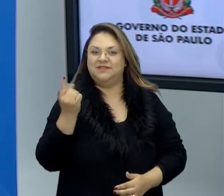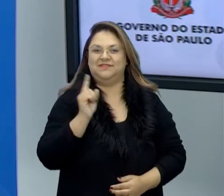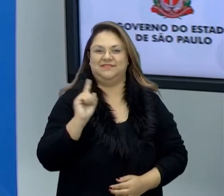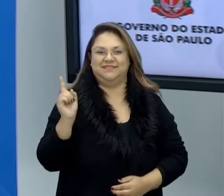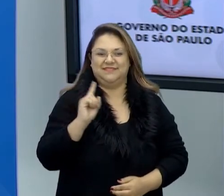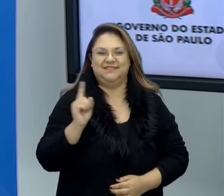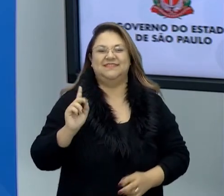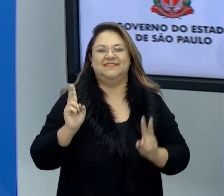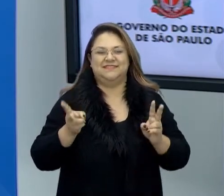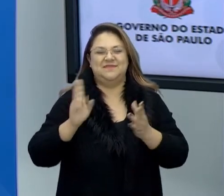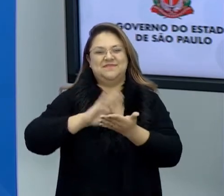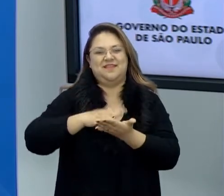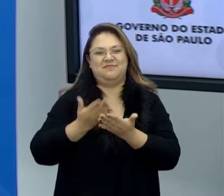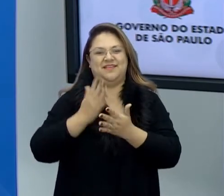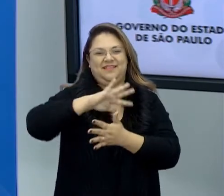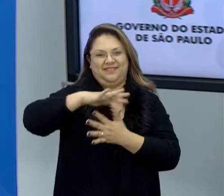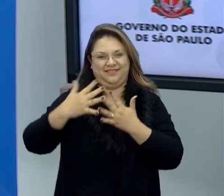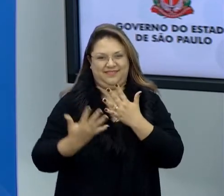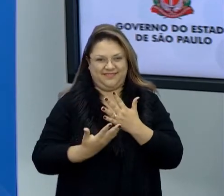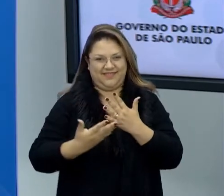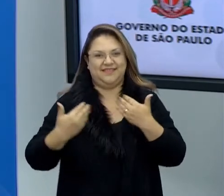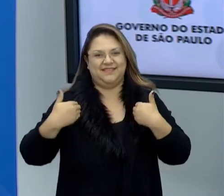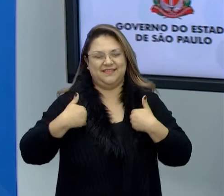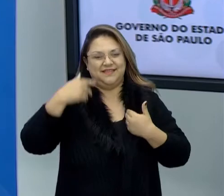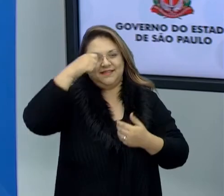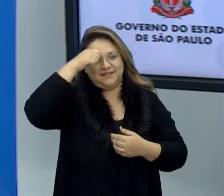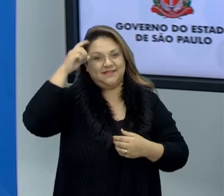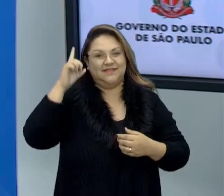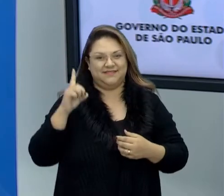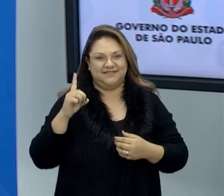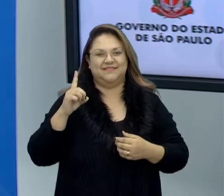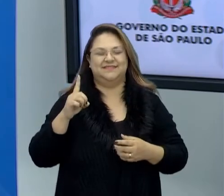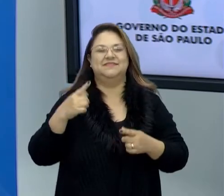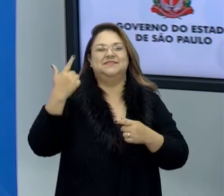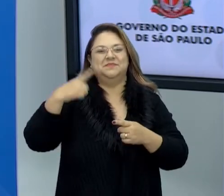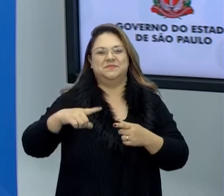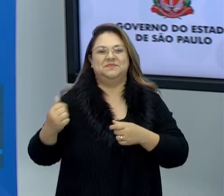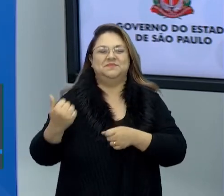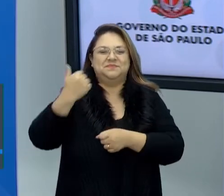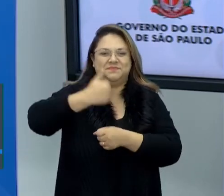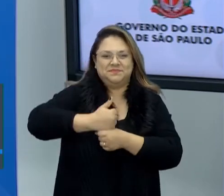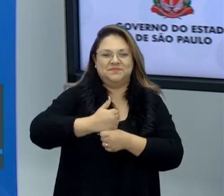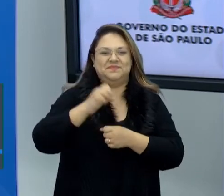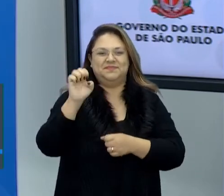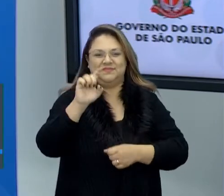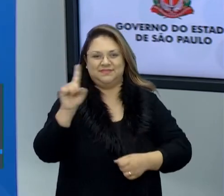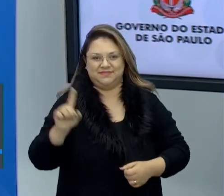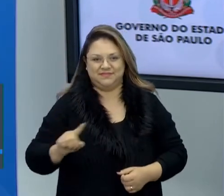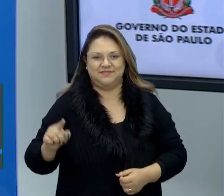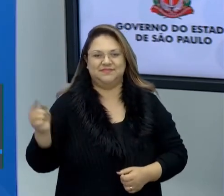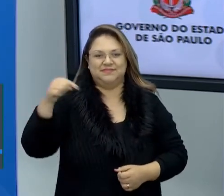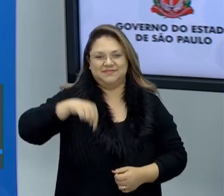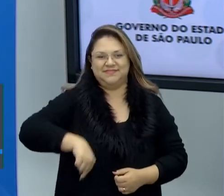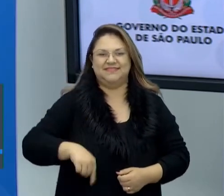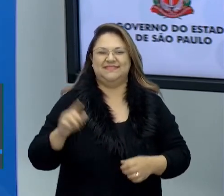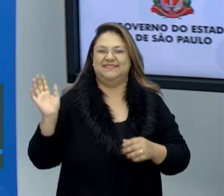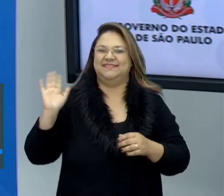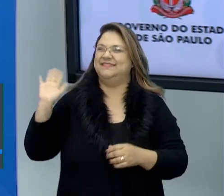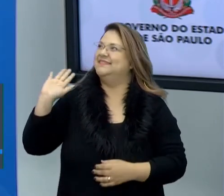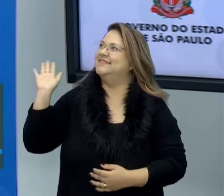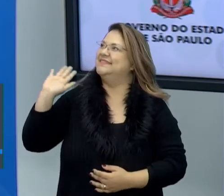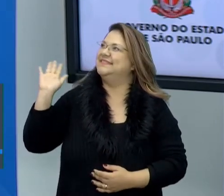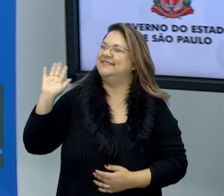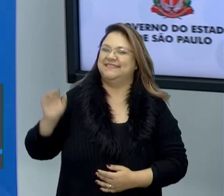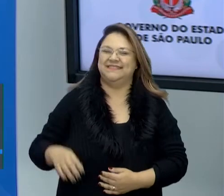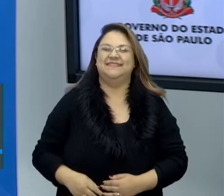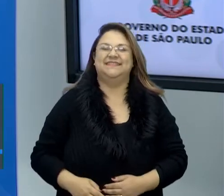Eu sempre tenho aí os intérpretes de Libras para me ajudar nessa comunicação com vocês, que hoje, deixa eu dar uma coladinha, é